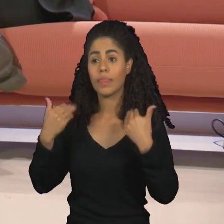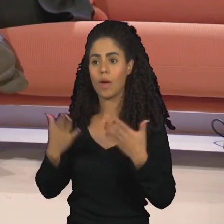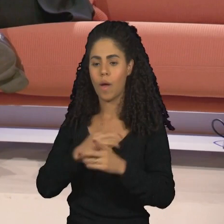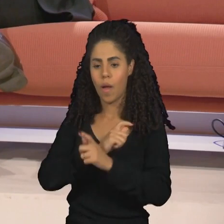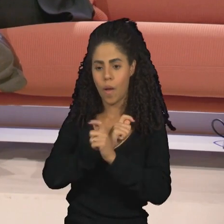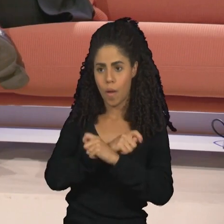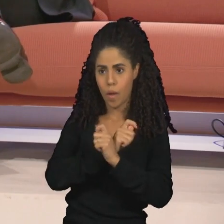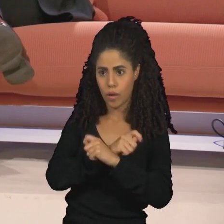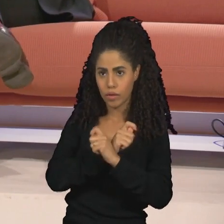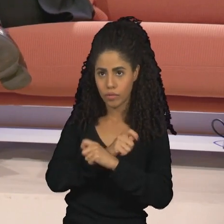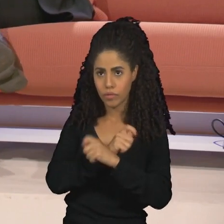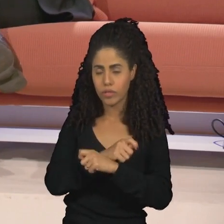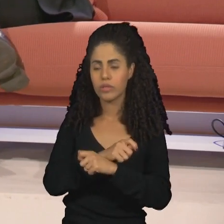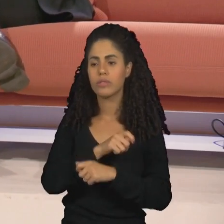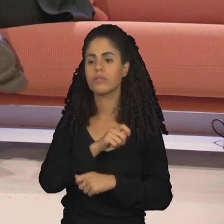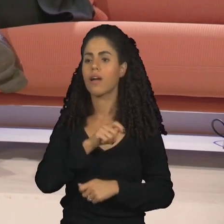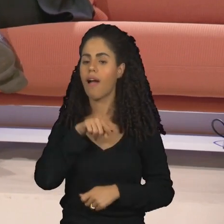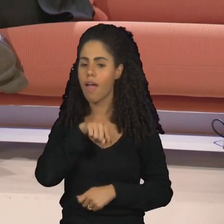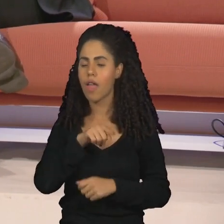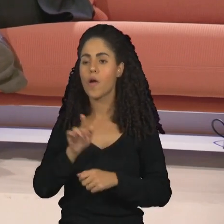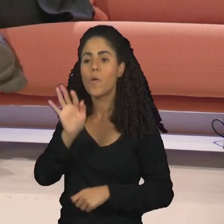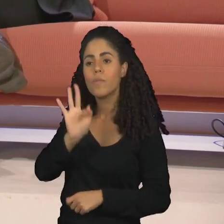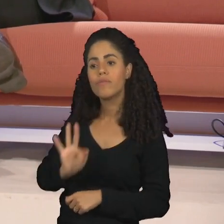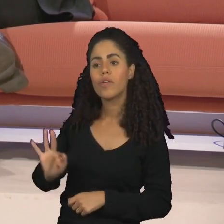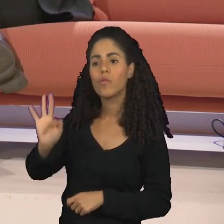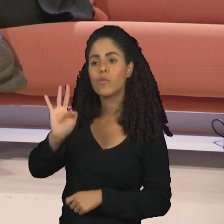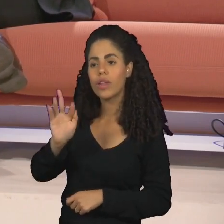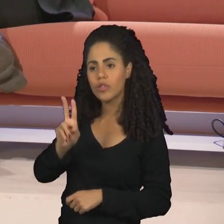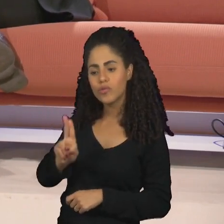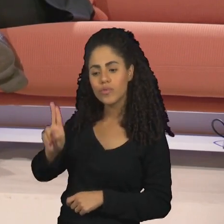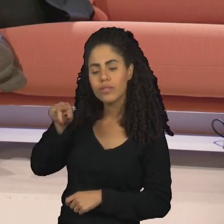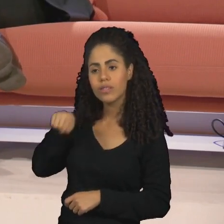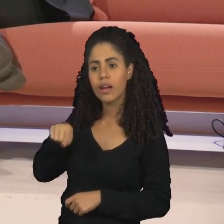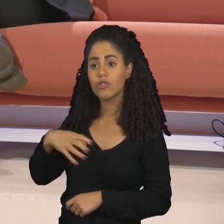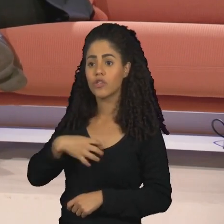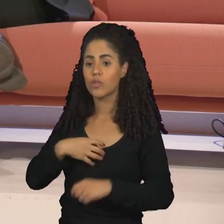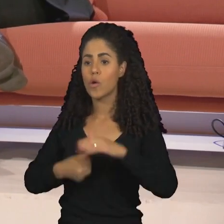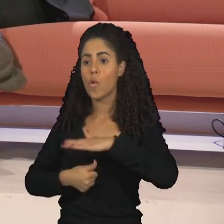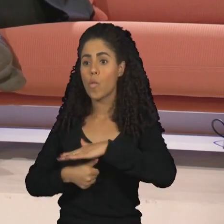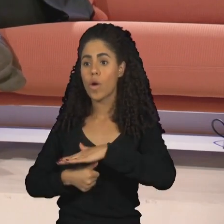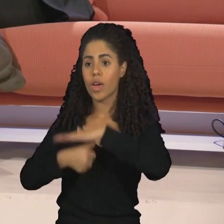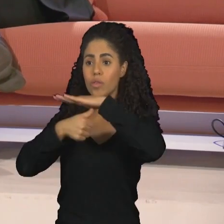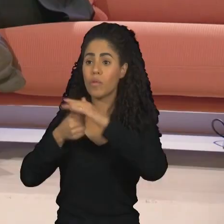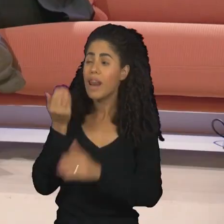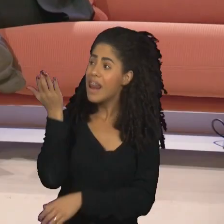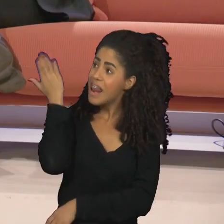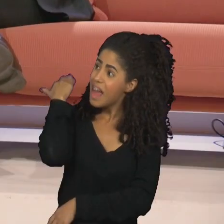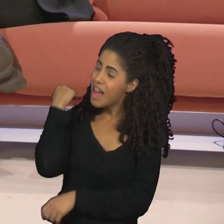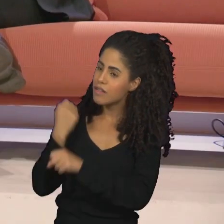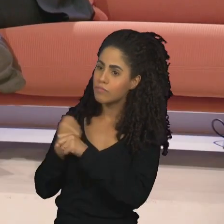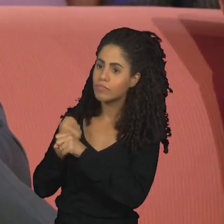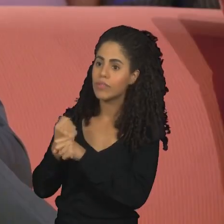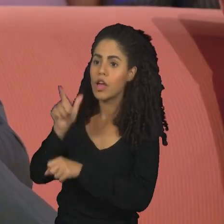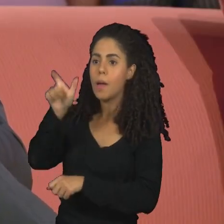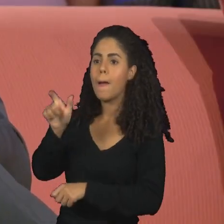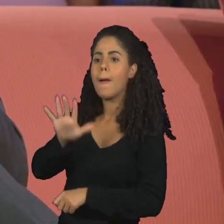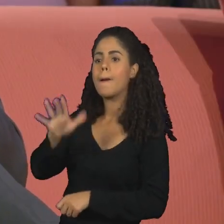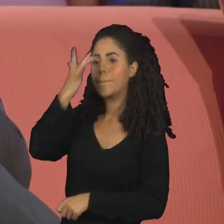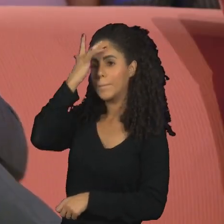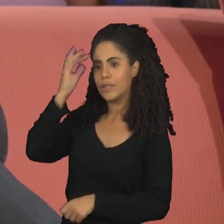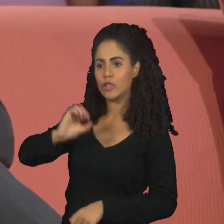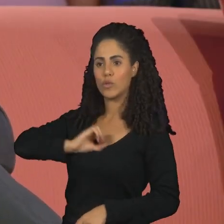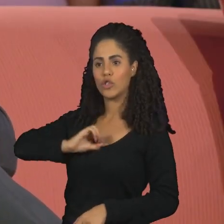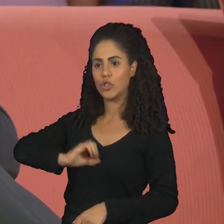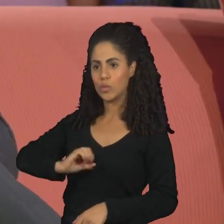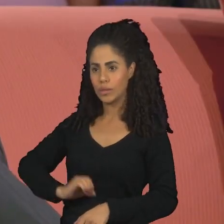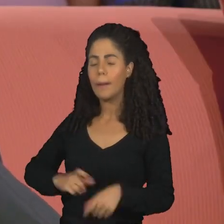universidade pontifícia, tem uma maneira de ser, e os reitores, desde o início, são jesuítas. Então,